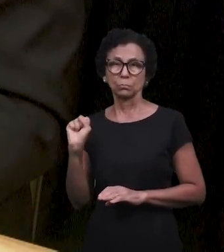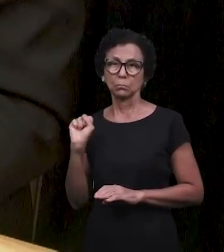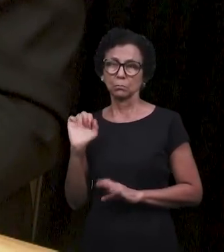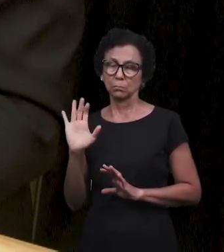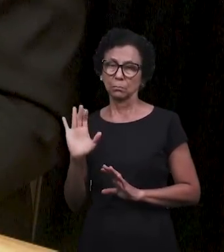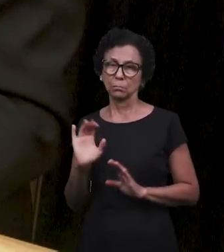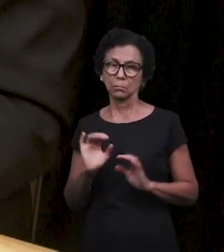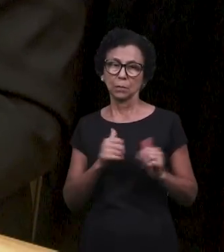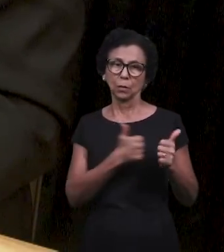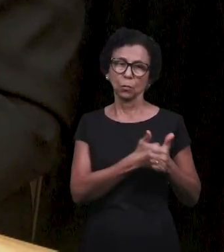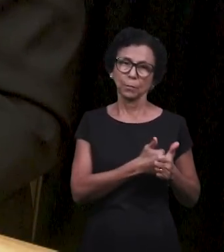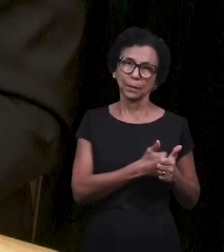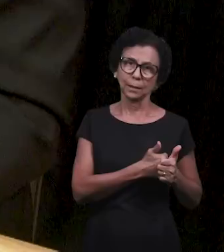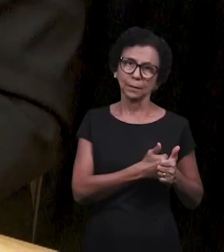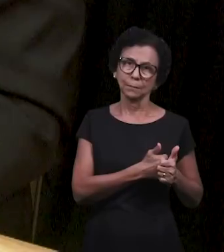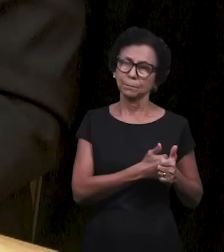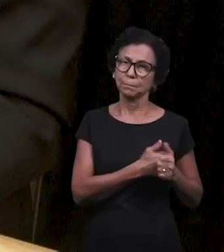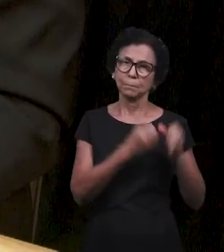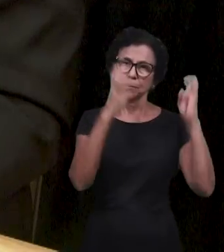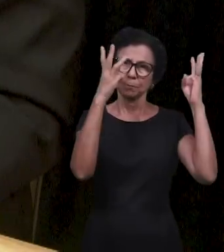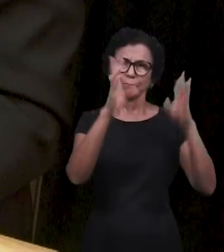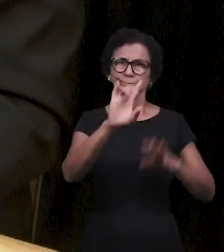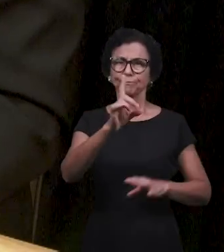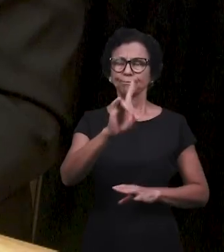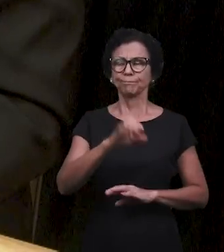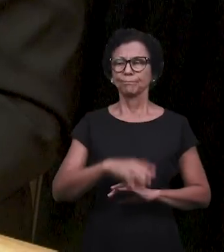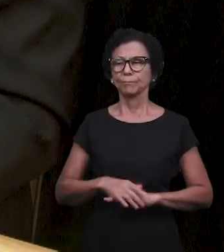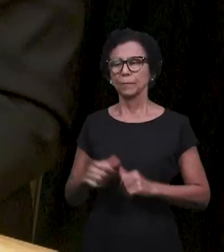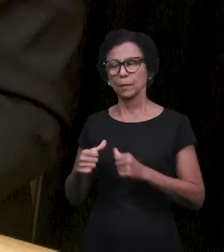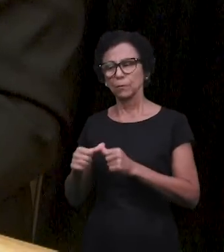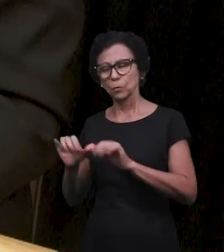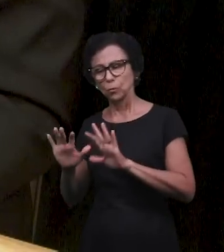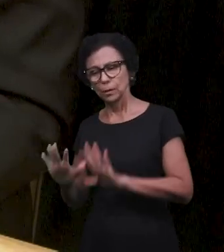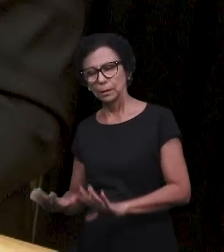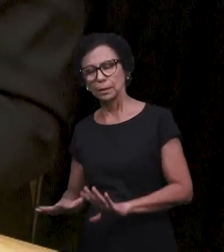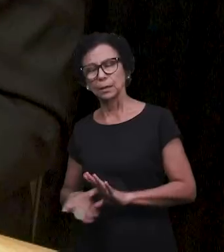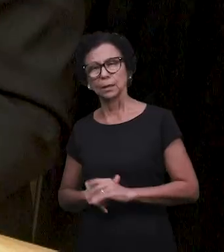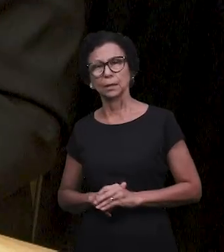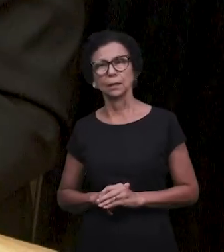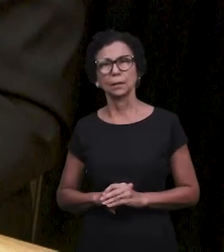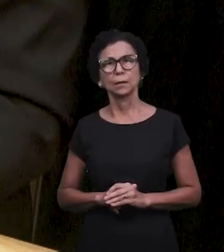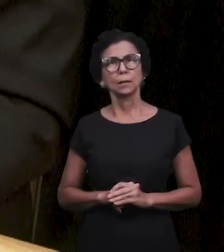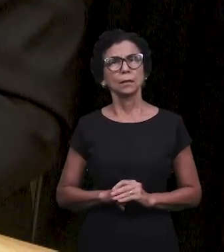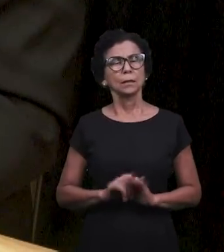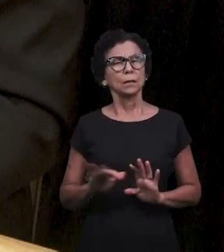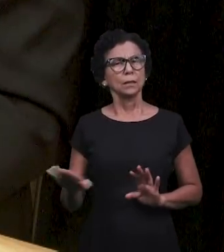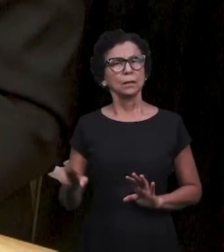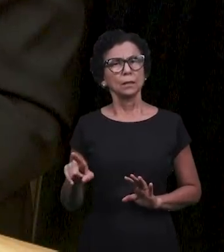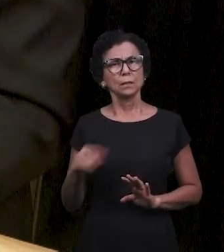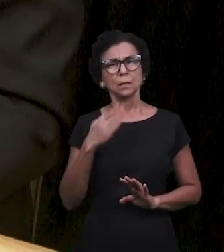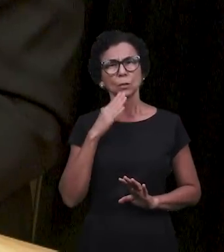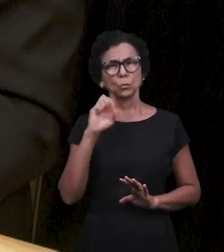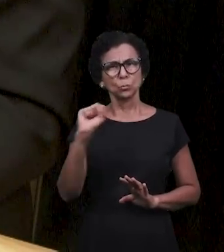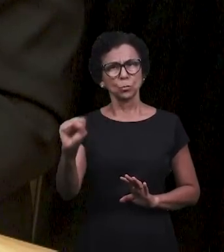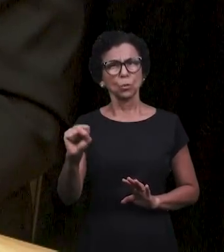isso, é triste. Pessoas que não são nossos inimigos. Ele não era inimigo do povo de Deus, pelo contrário, ele tinha uma experiência, ele era um